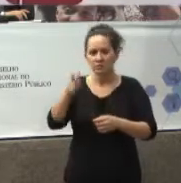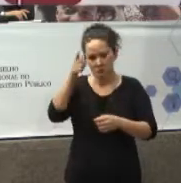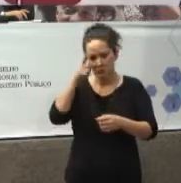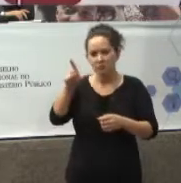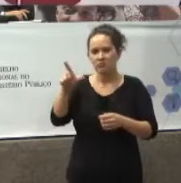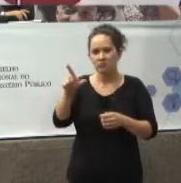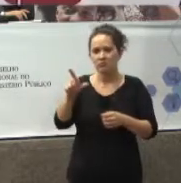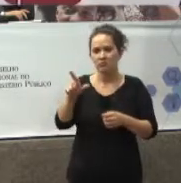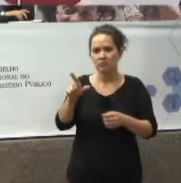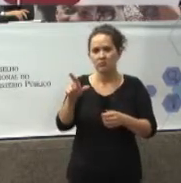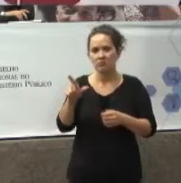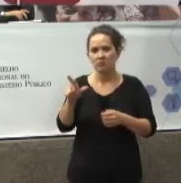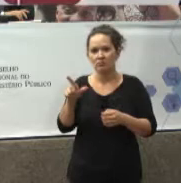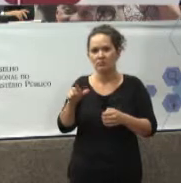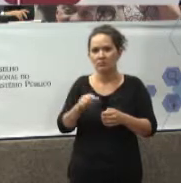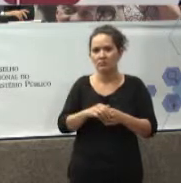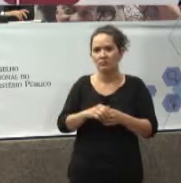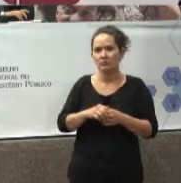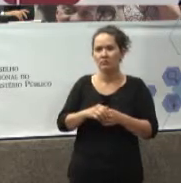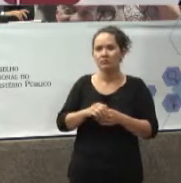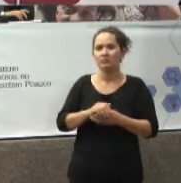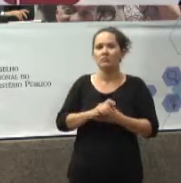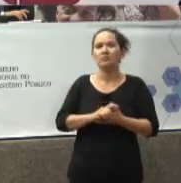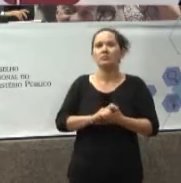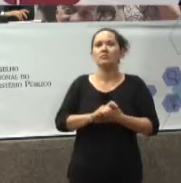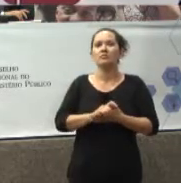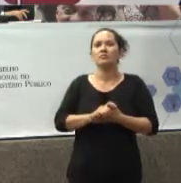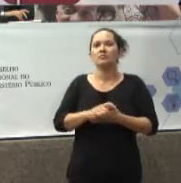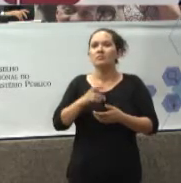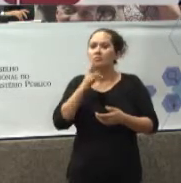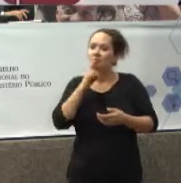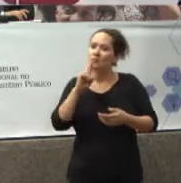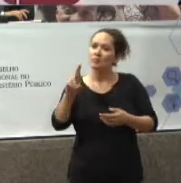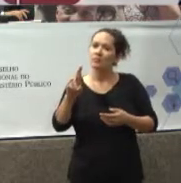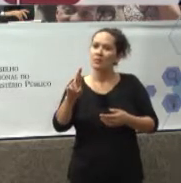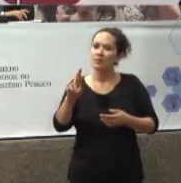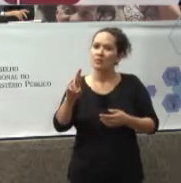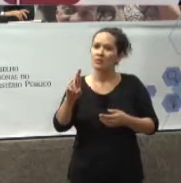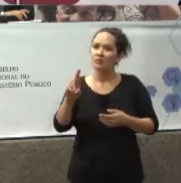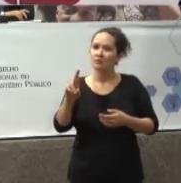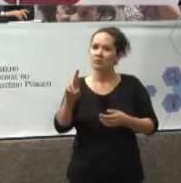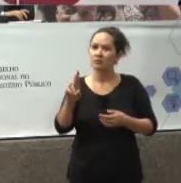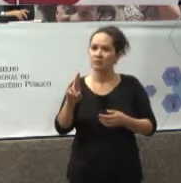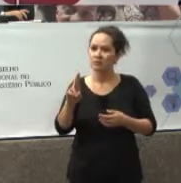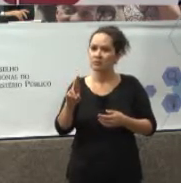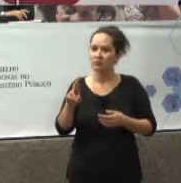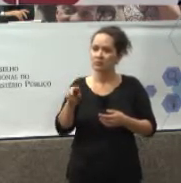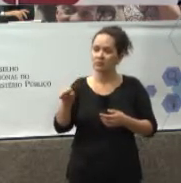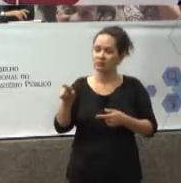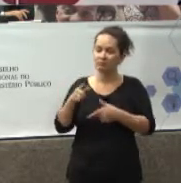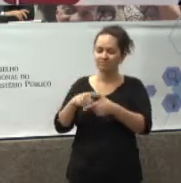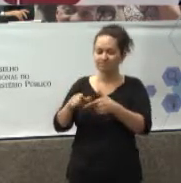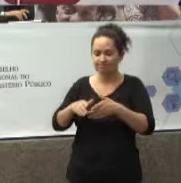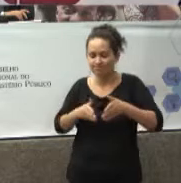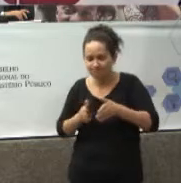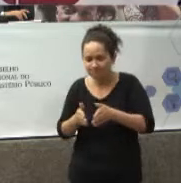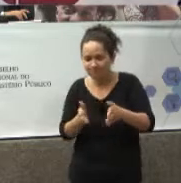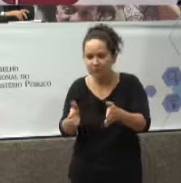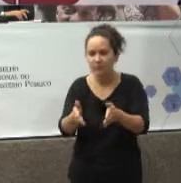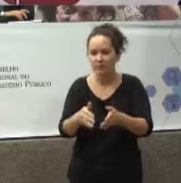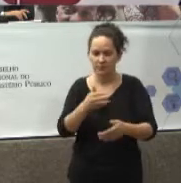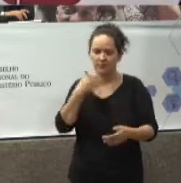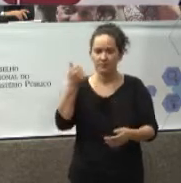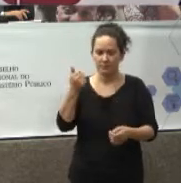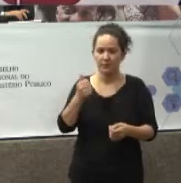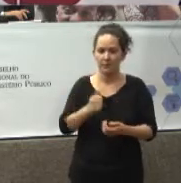percorrido como uma hipótese de solução ou alternativa pra esse caminho de